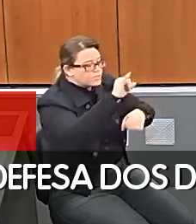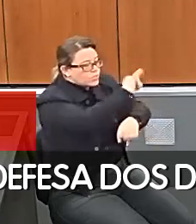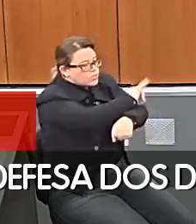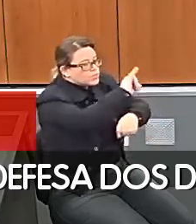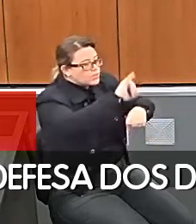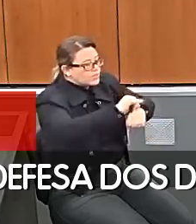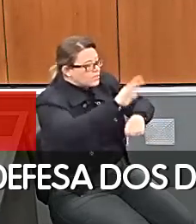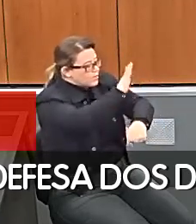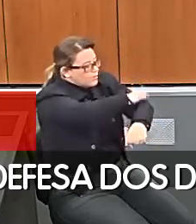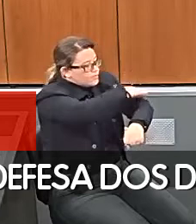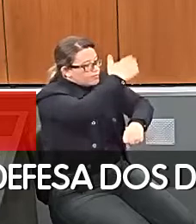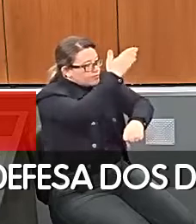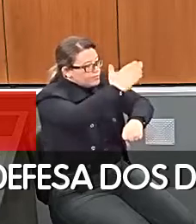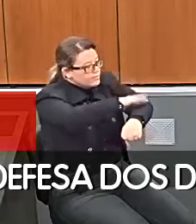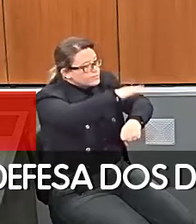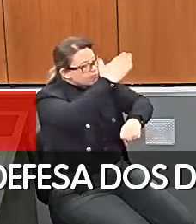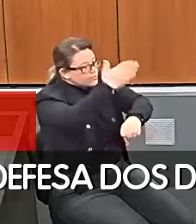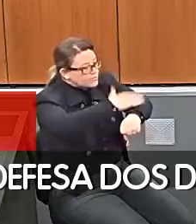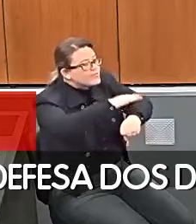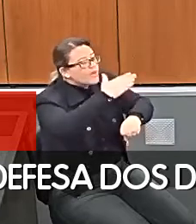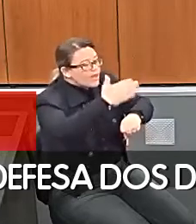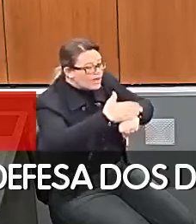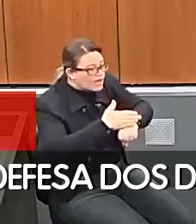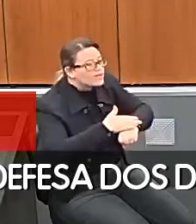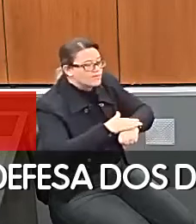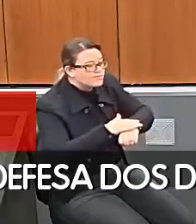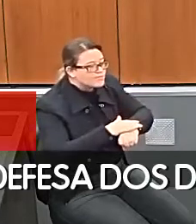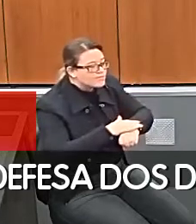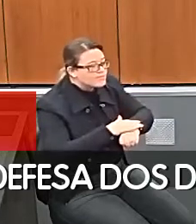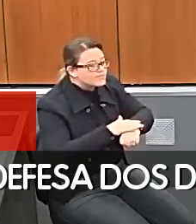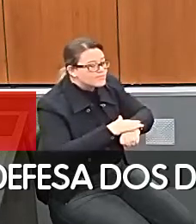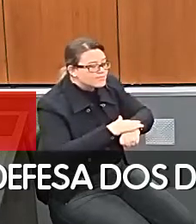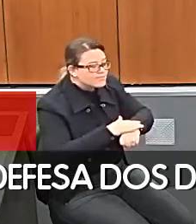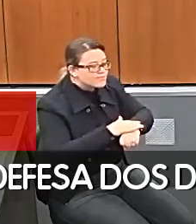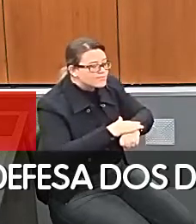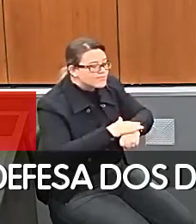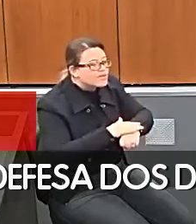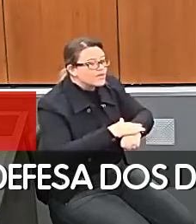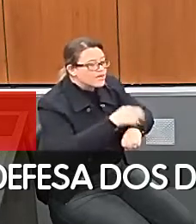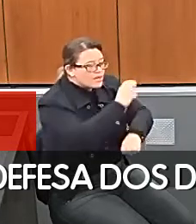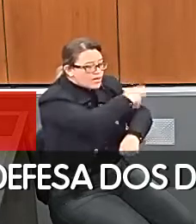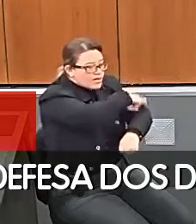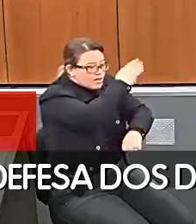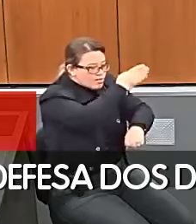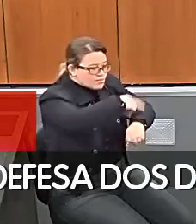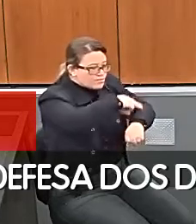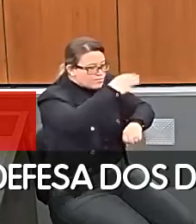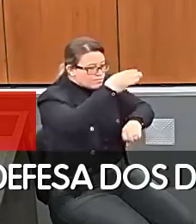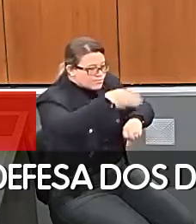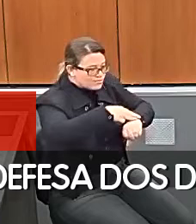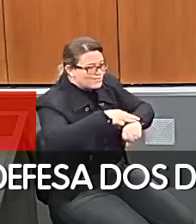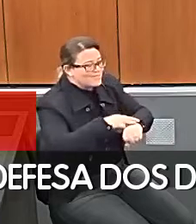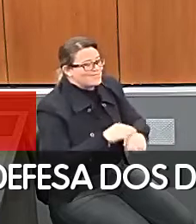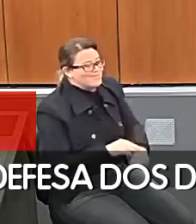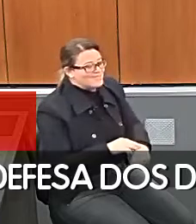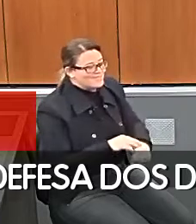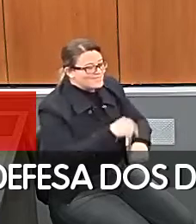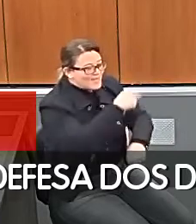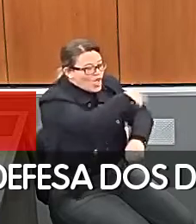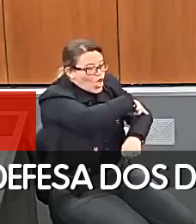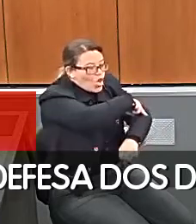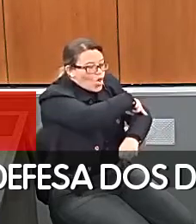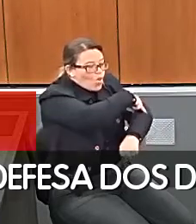filho, ele é instrutor. Fala perto do microfone. Meu filho, ele é instrutor de Libras pelo CRM. Então, vamos buscar essas. Não vamos